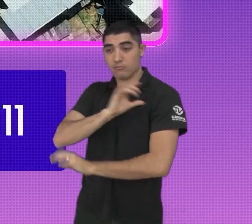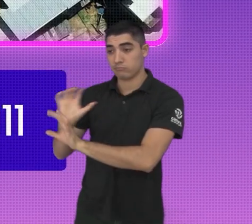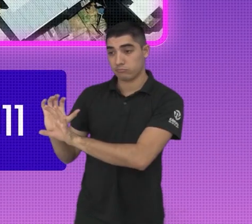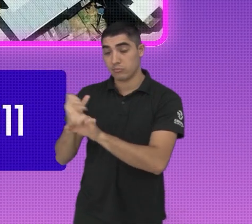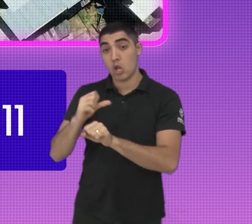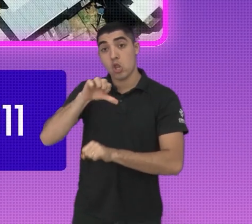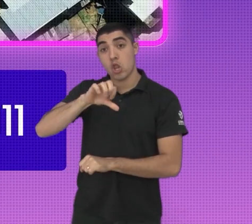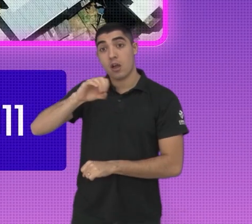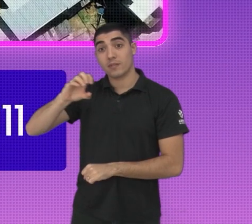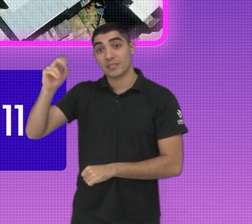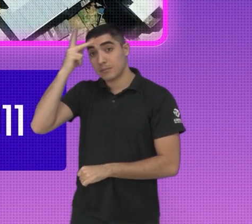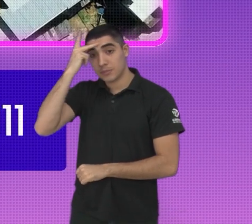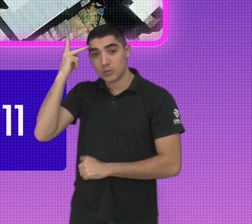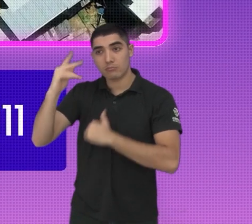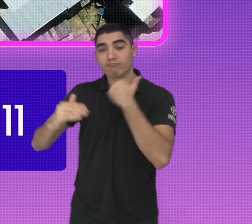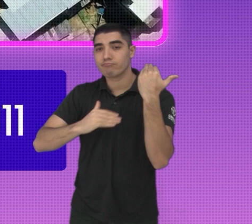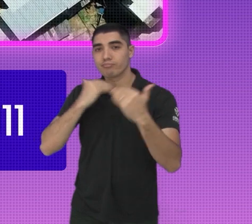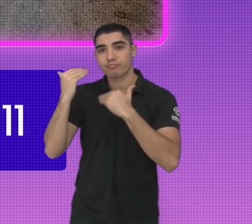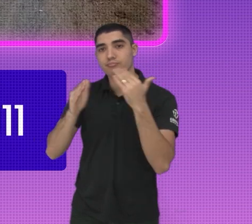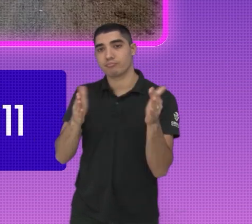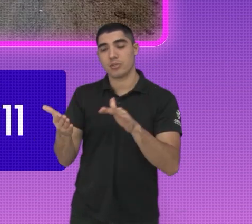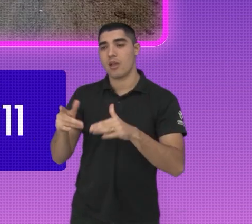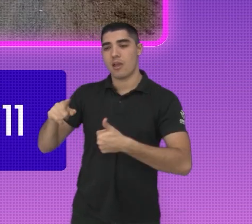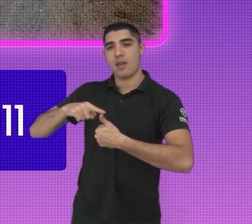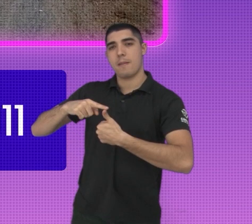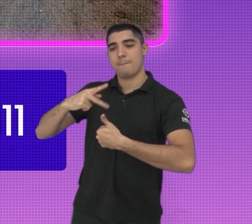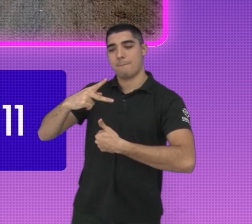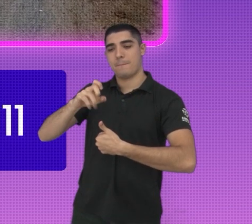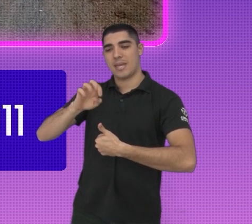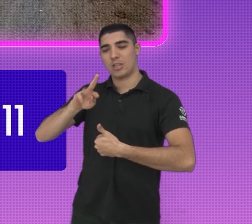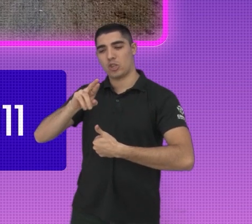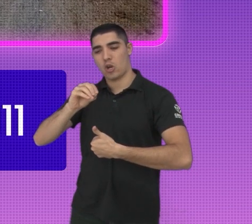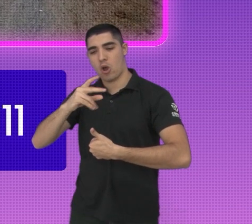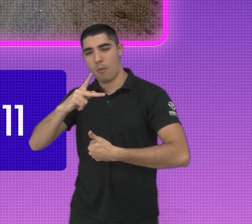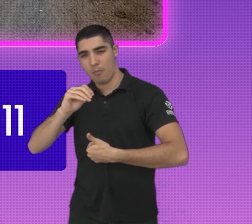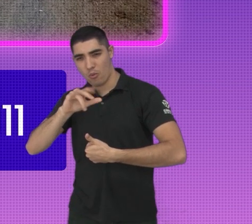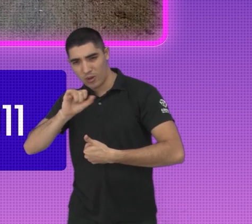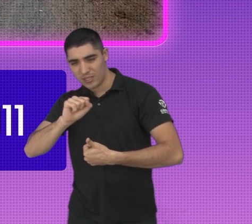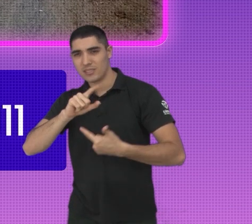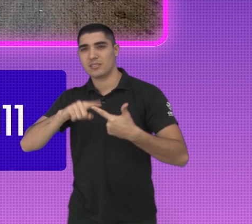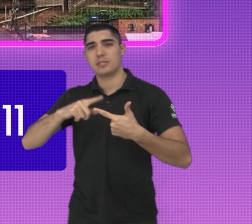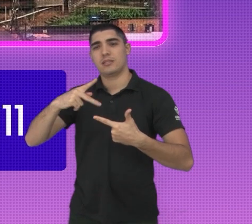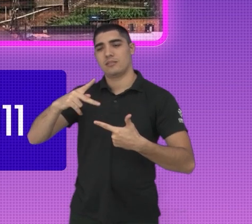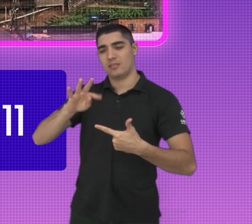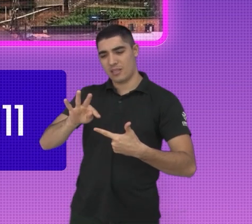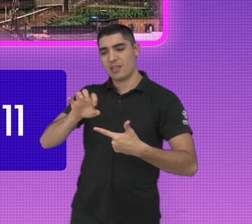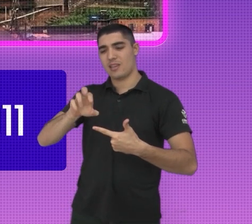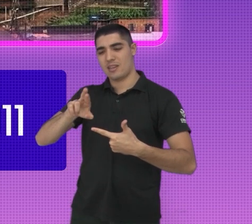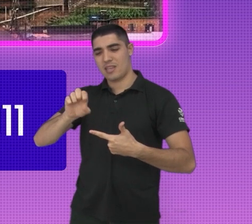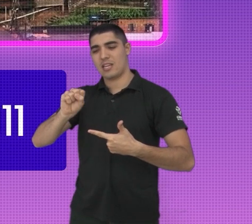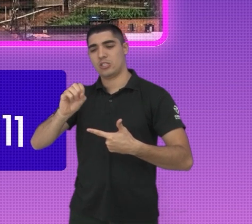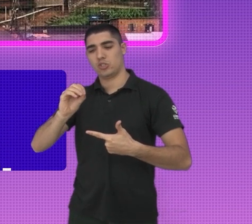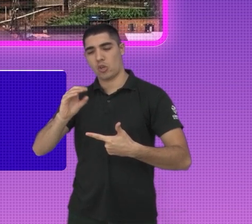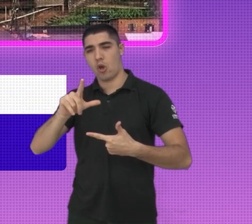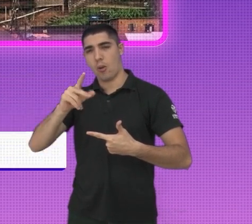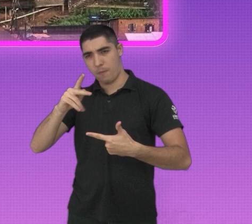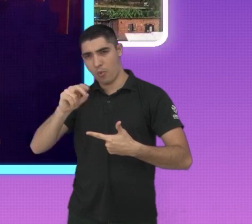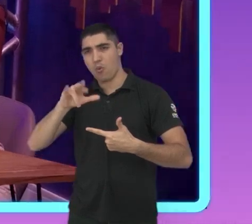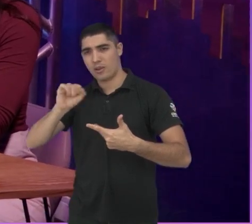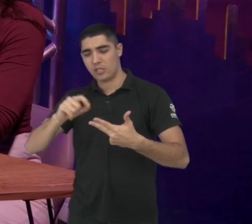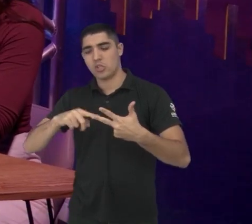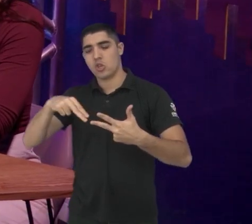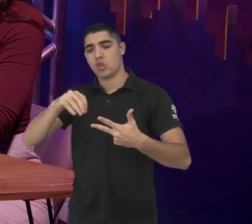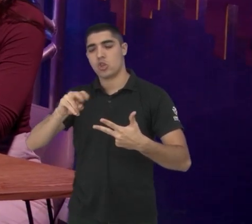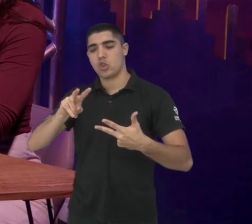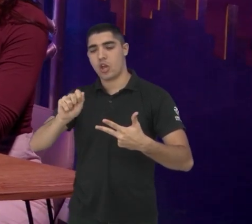Rio, mais de 900 pessoas morreram entre Petrópolis, Teresópolis, Nova Friburgo também. Foi uma tragédia